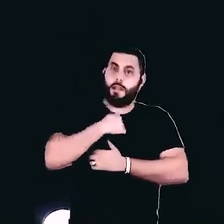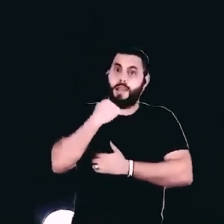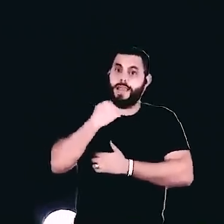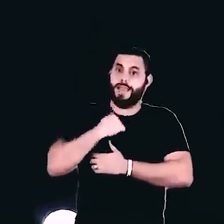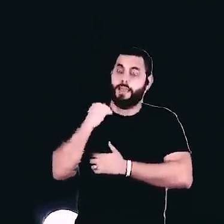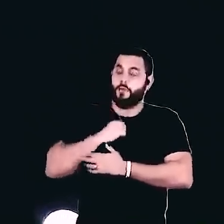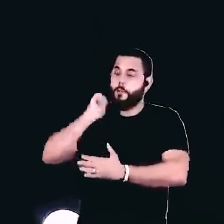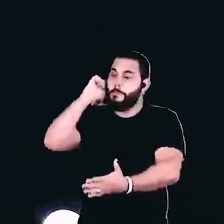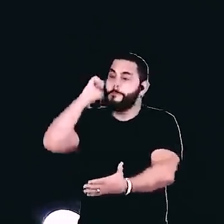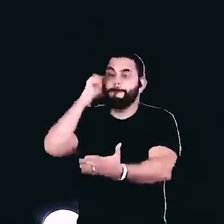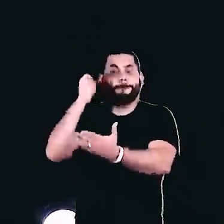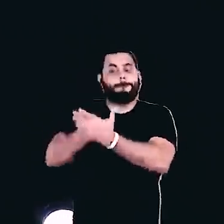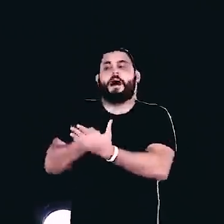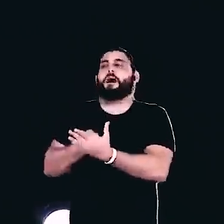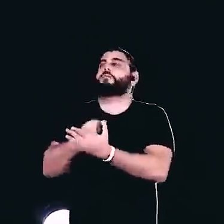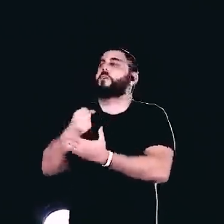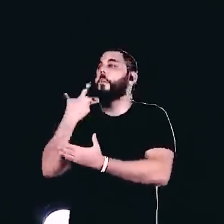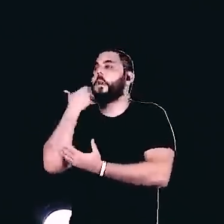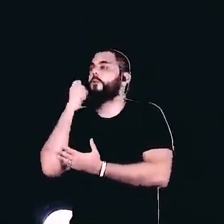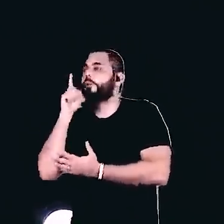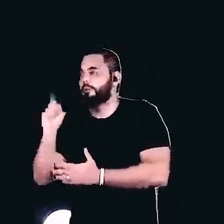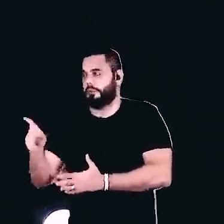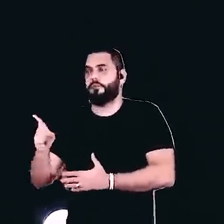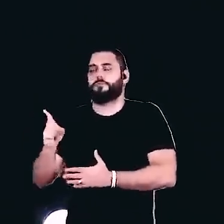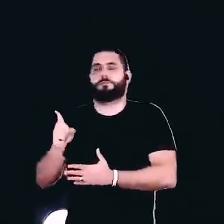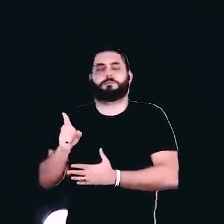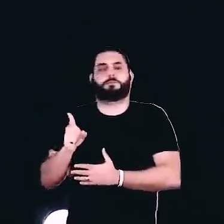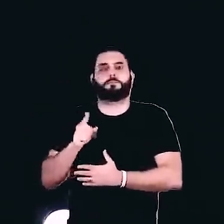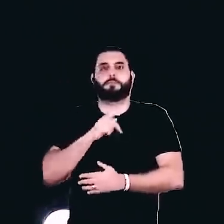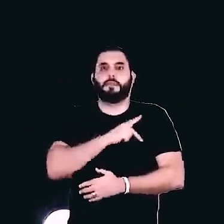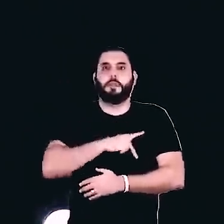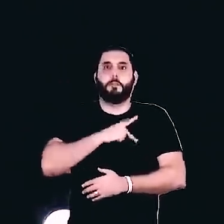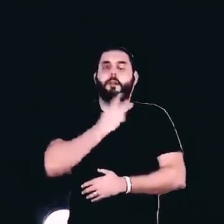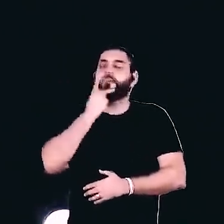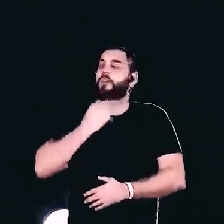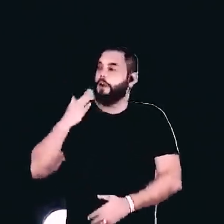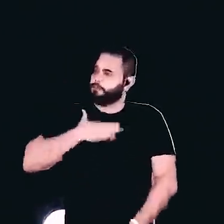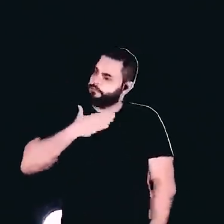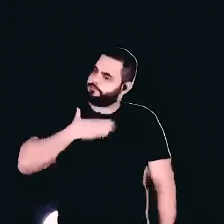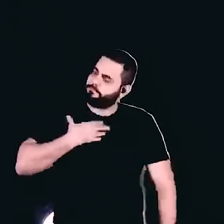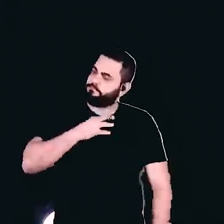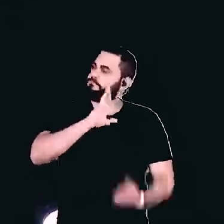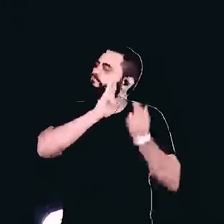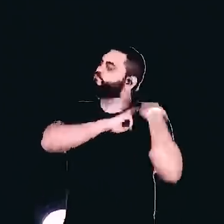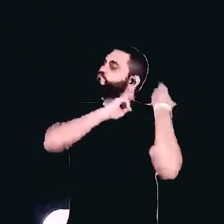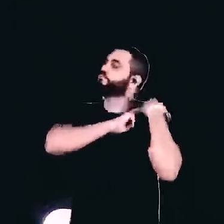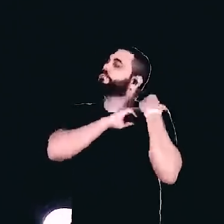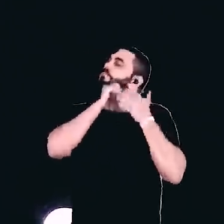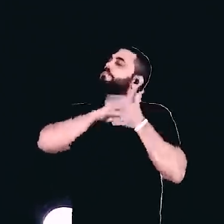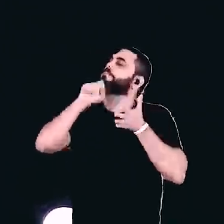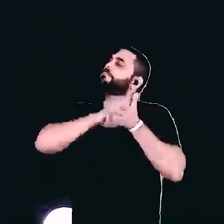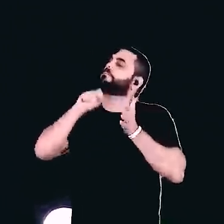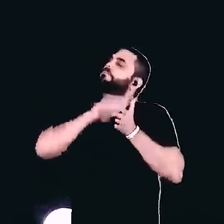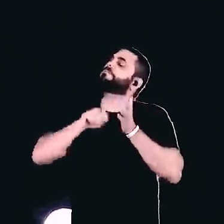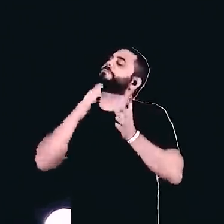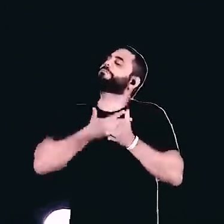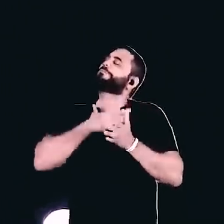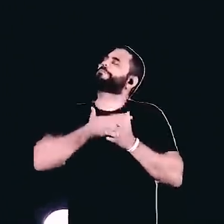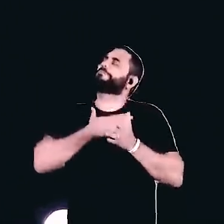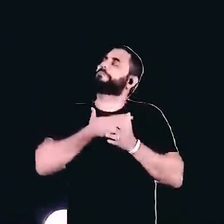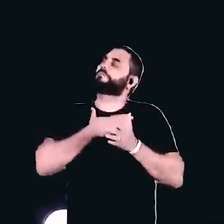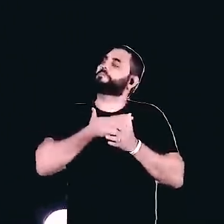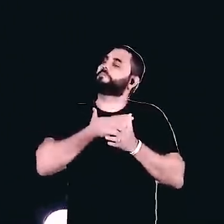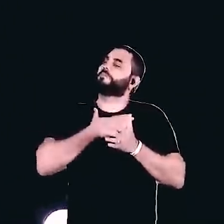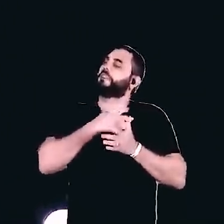a pagar o que Onésimo roubou de você. Ele estava dizendo assim, ó, põe na minha conta, coloca na lista de fiado do apóstolo